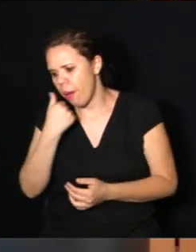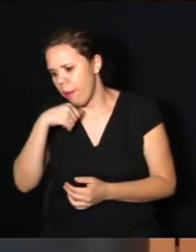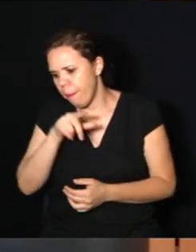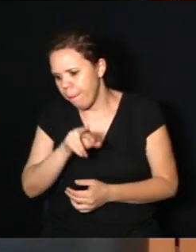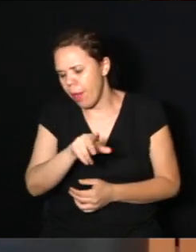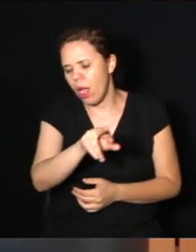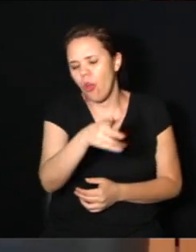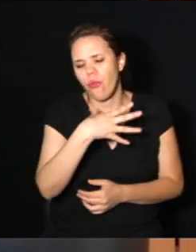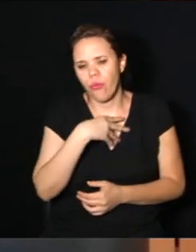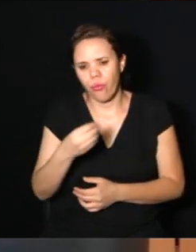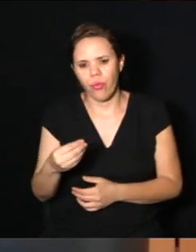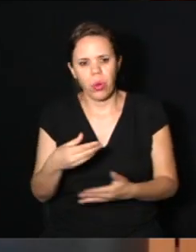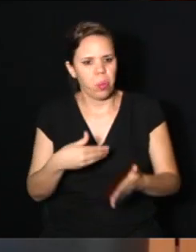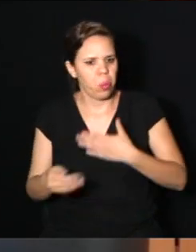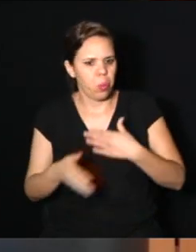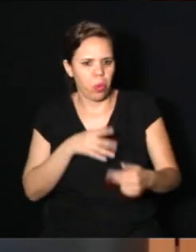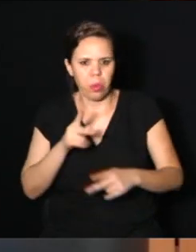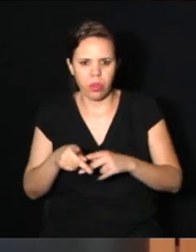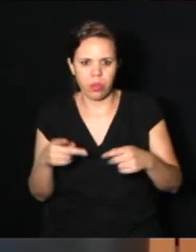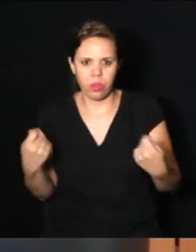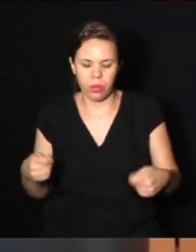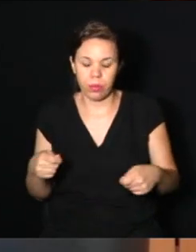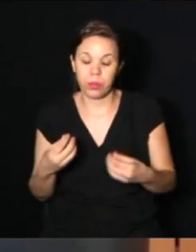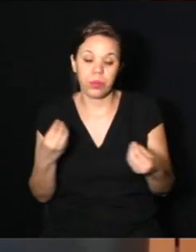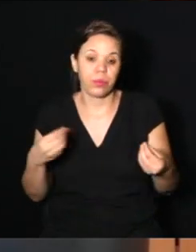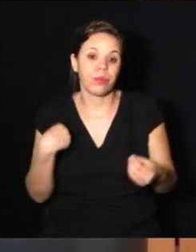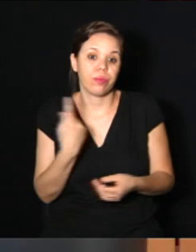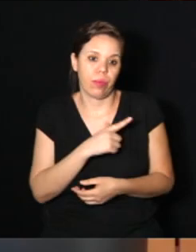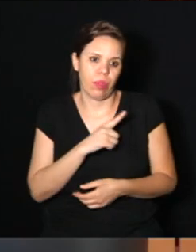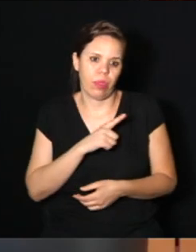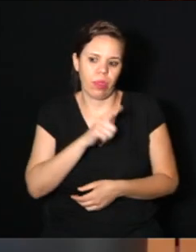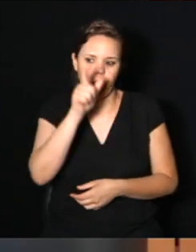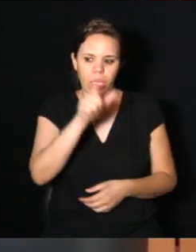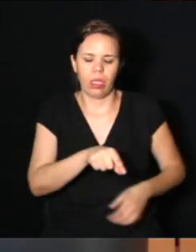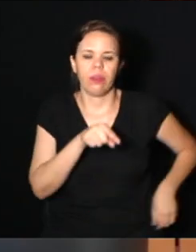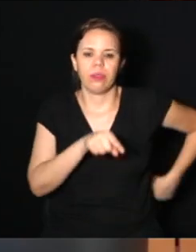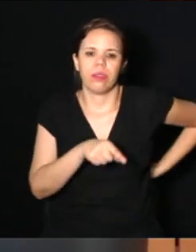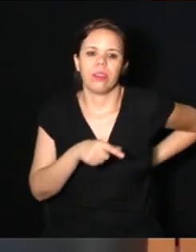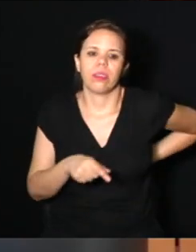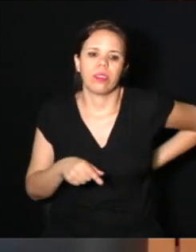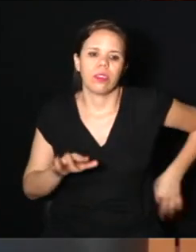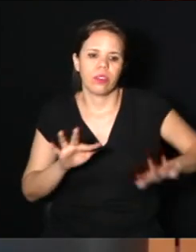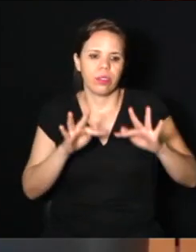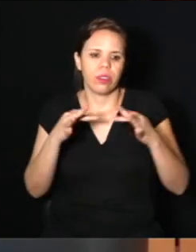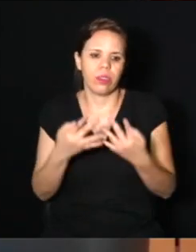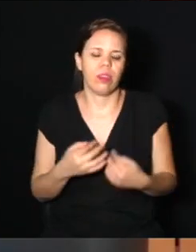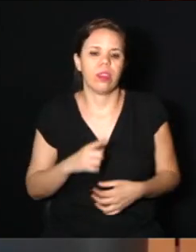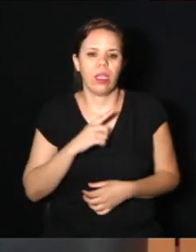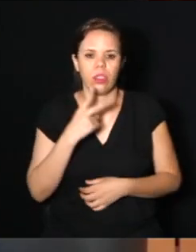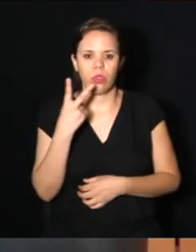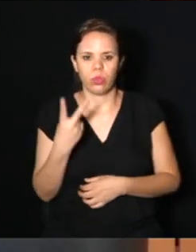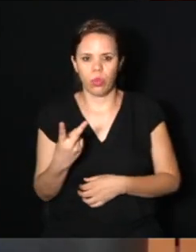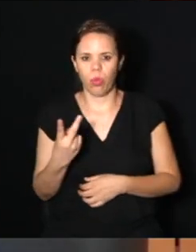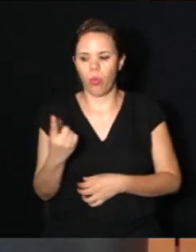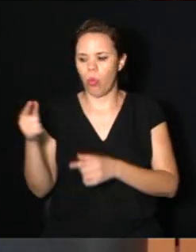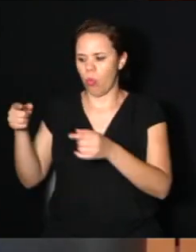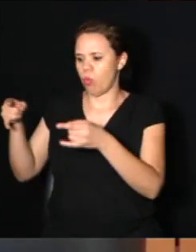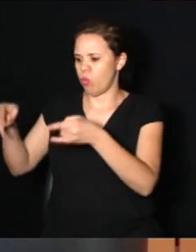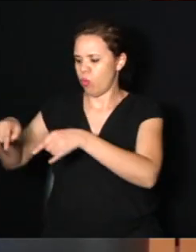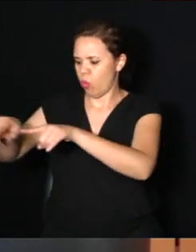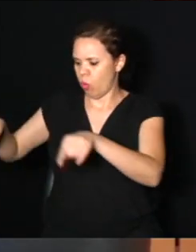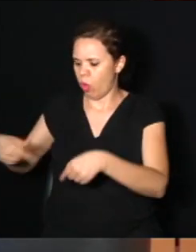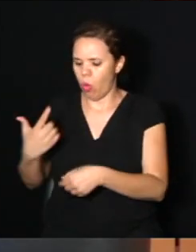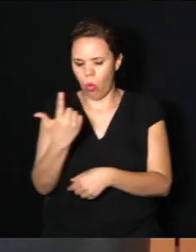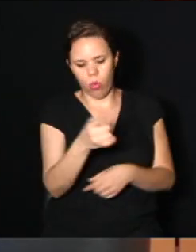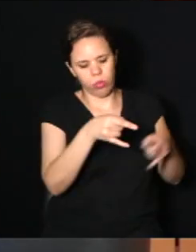seja filho, né? E como nós temos uma pessoa da família, nós temos dois, um num quarto e o outro